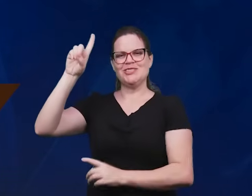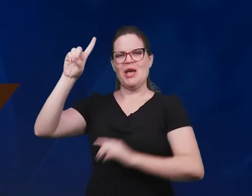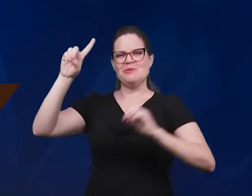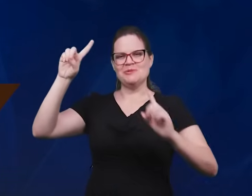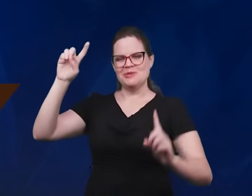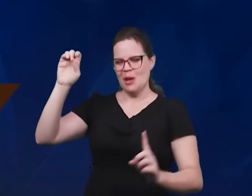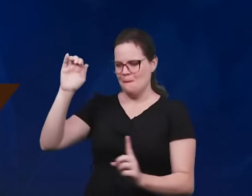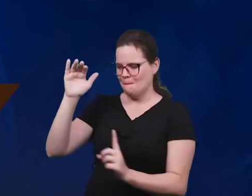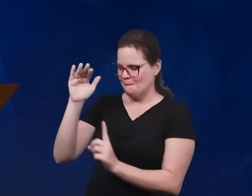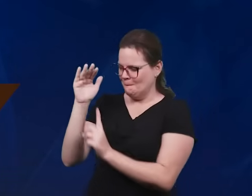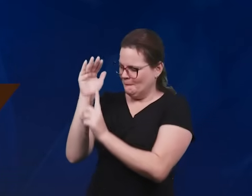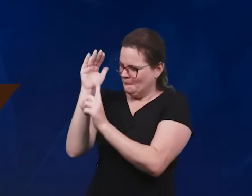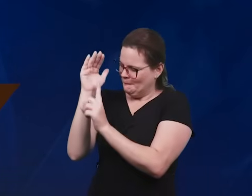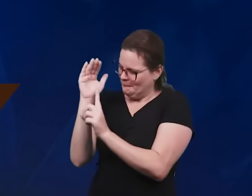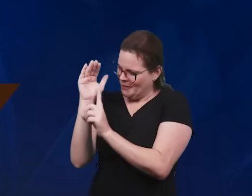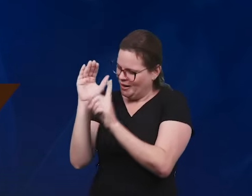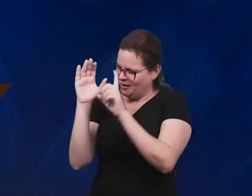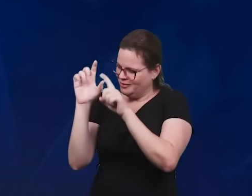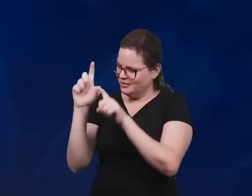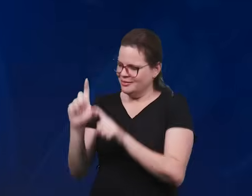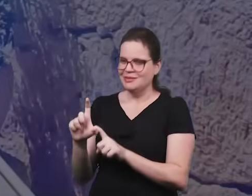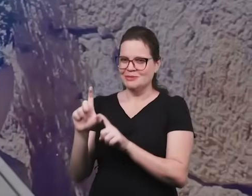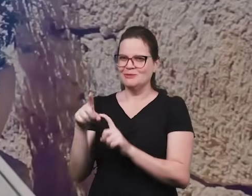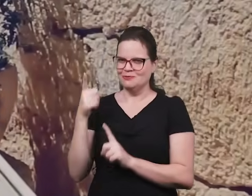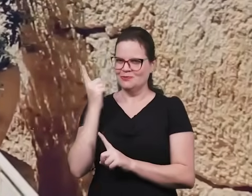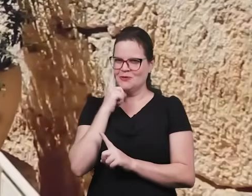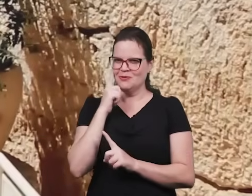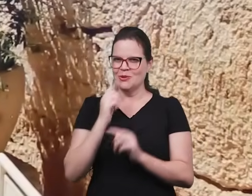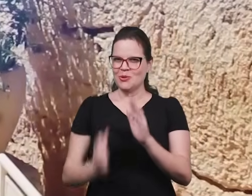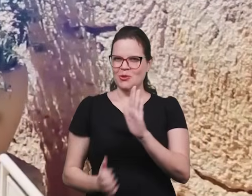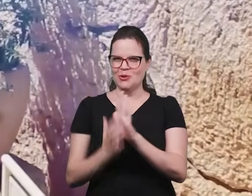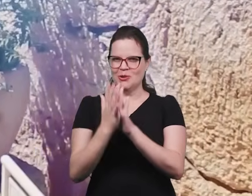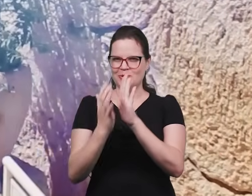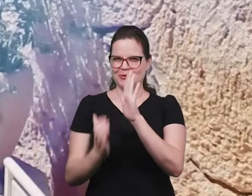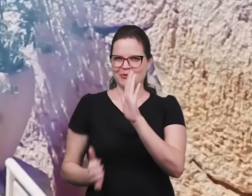cântico, de um louvor que nós vamos cantar a partir de agora.